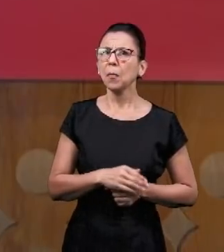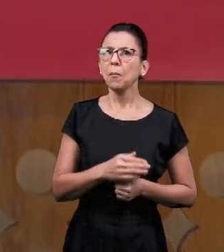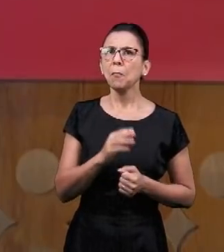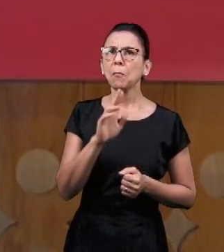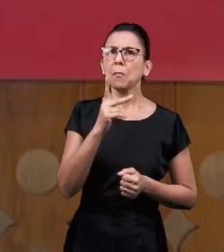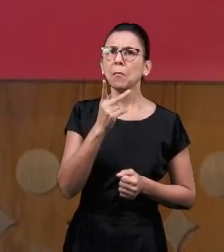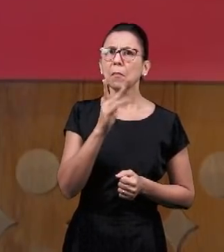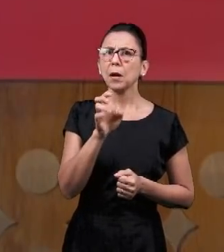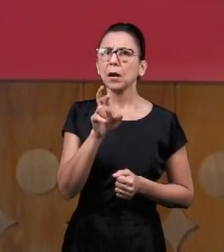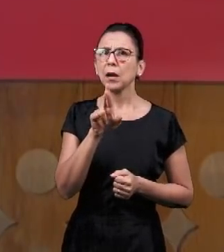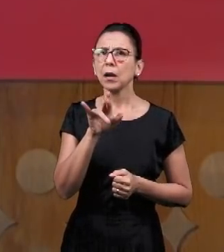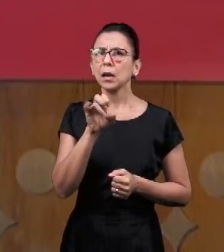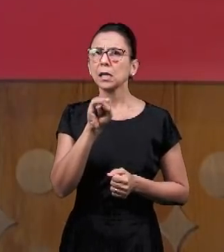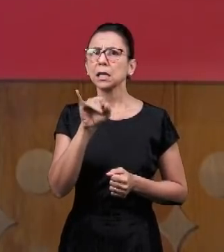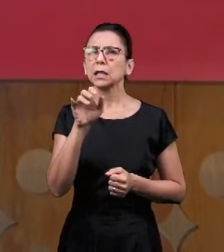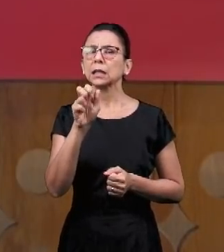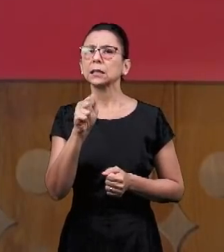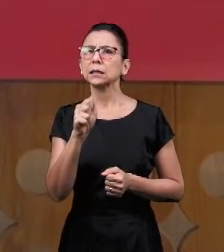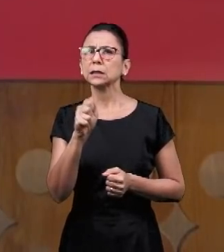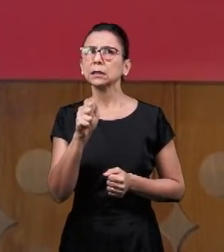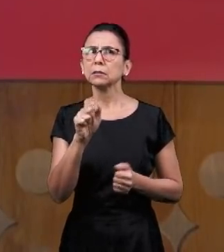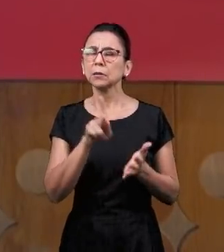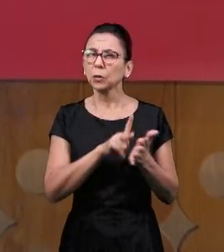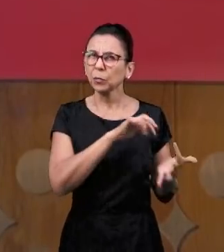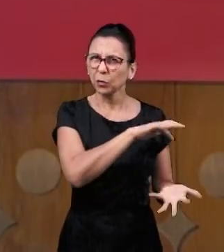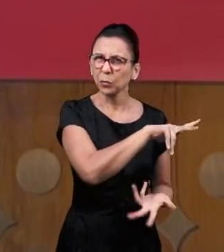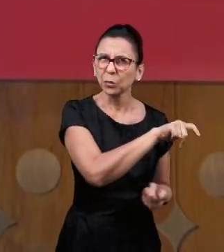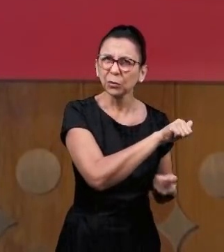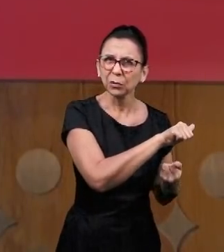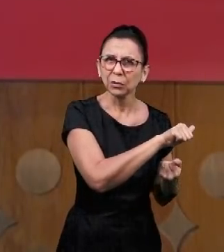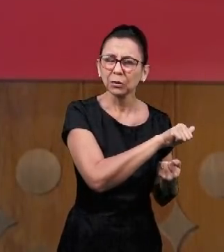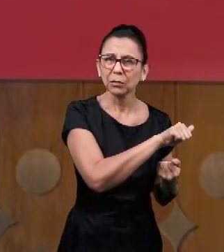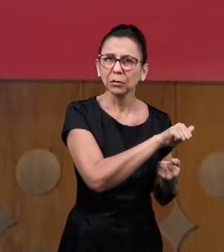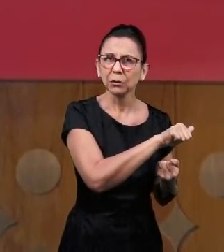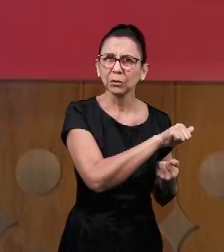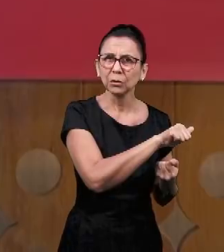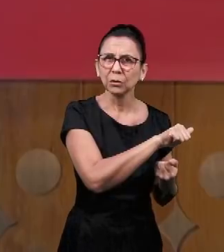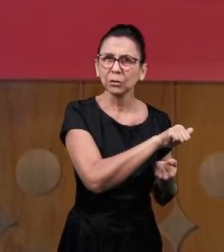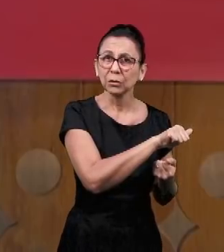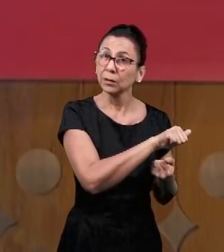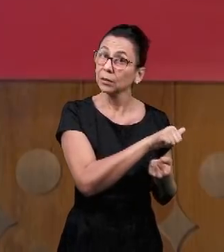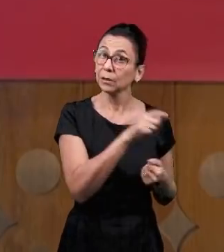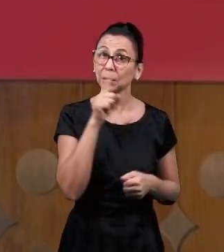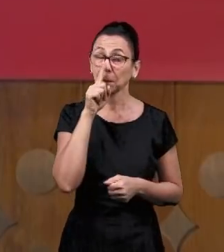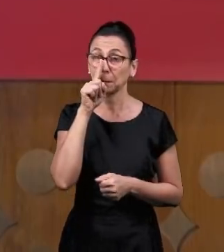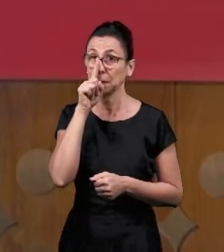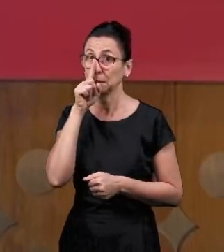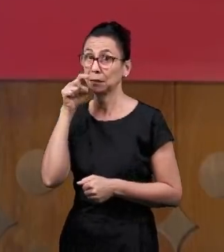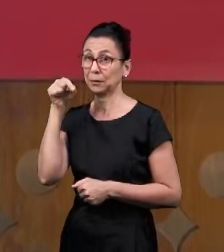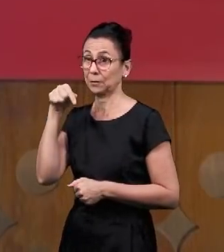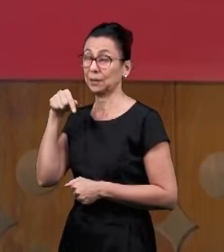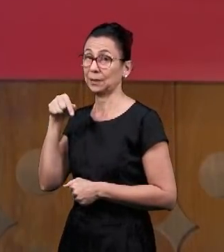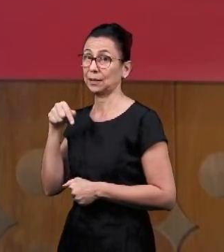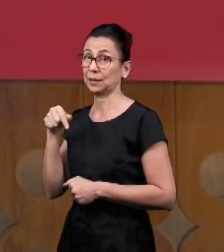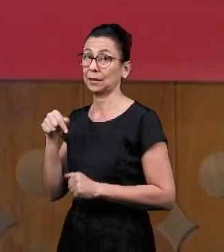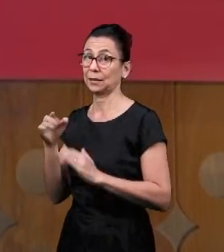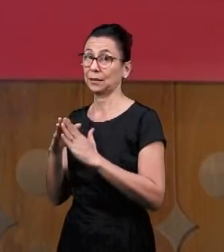Não é heresia no mundo, não tem significado nenhum. O perigo da heresia é no nosso meio, como foi na igreja